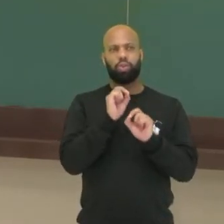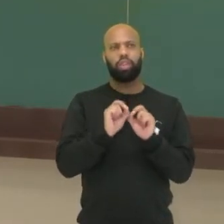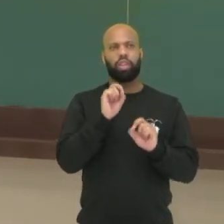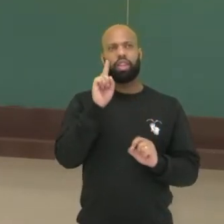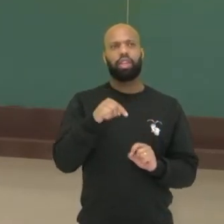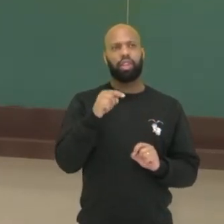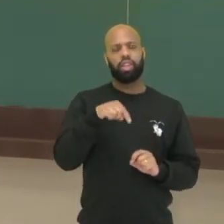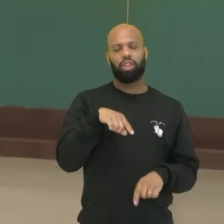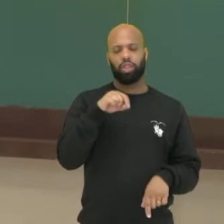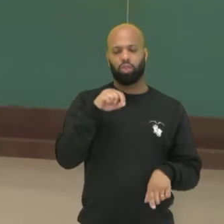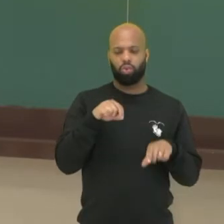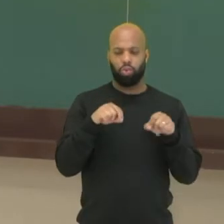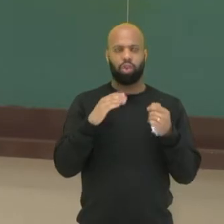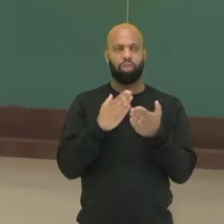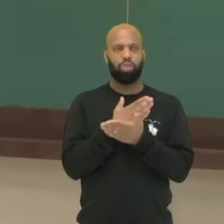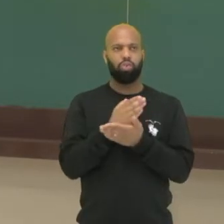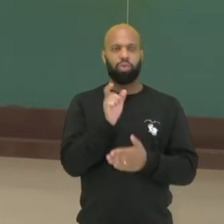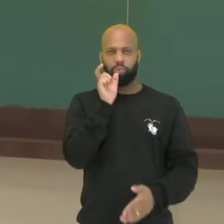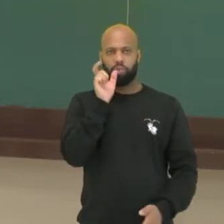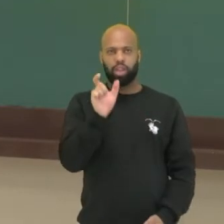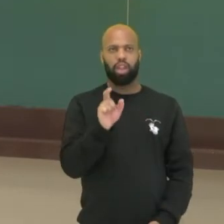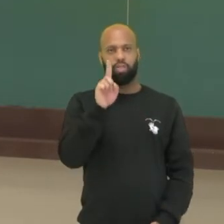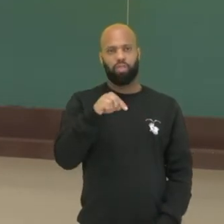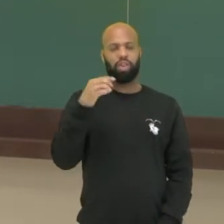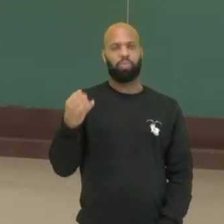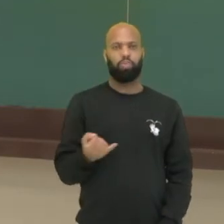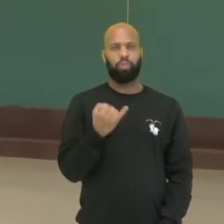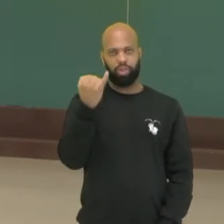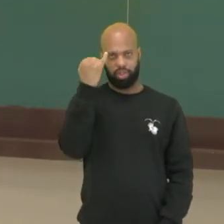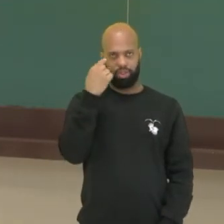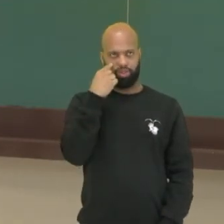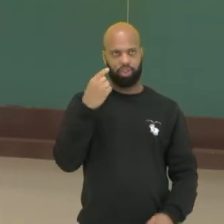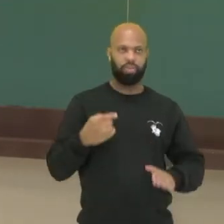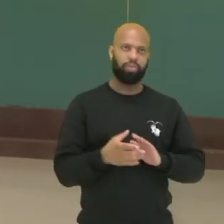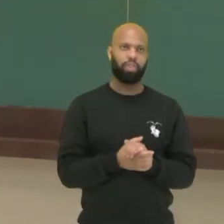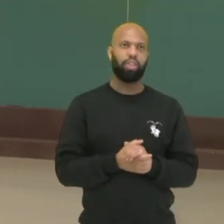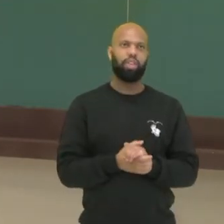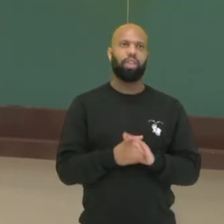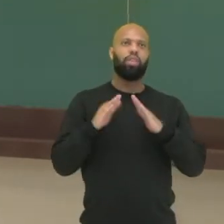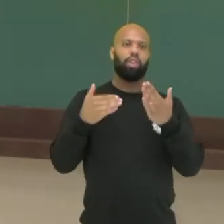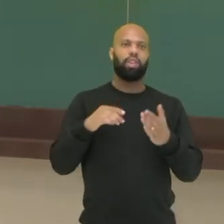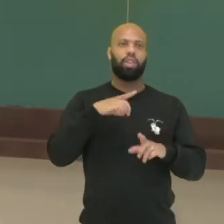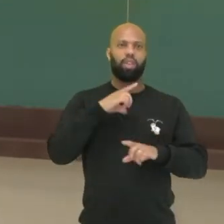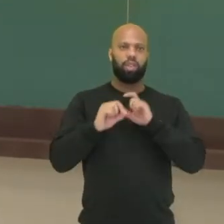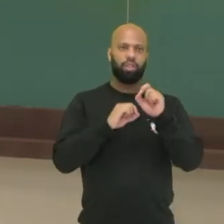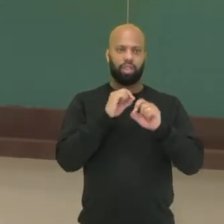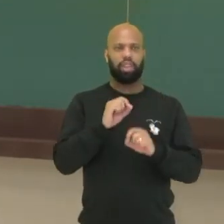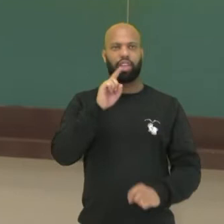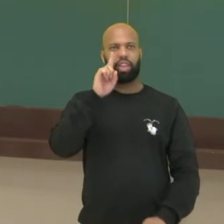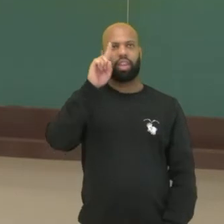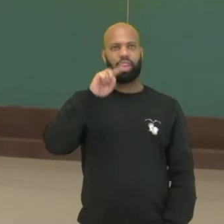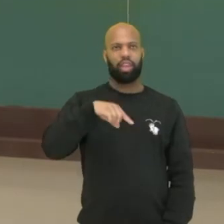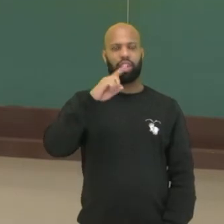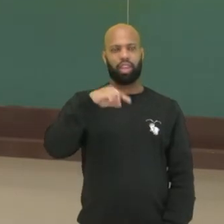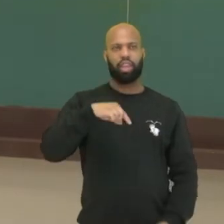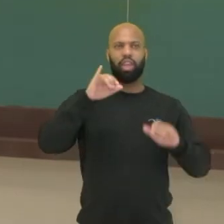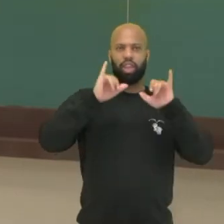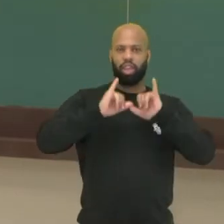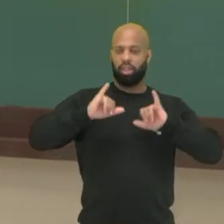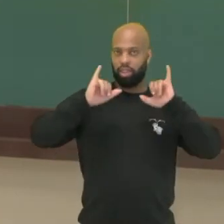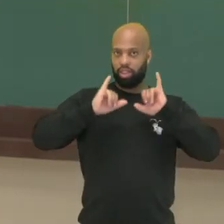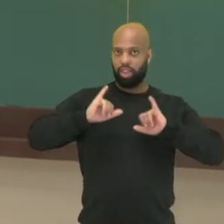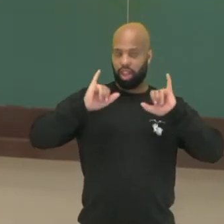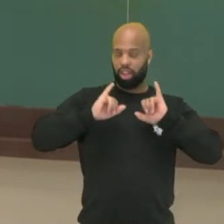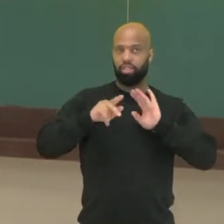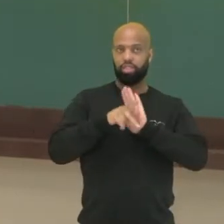a escolha de palavras é importante, né? Vamos observar aqui, ó. A publicidade infantil, então, retomando aqui,